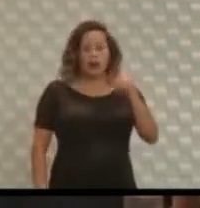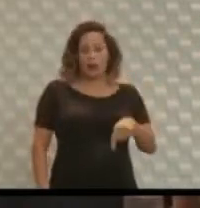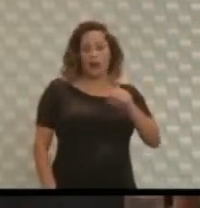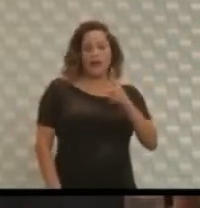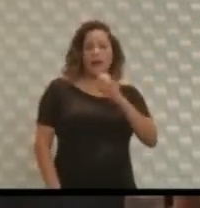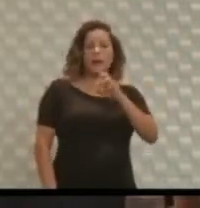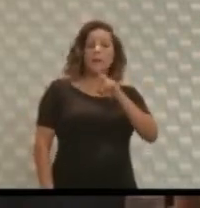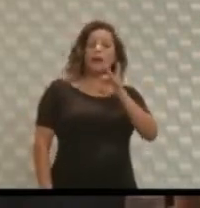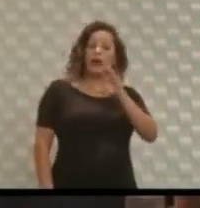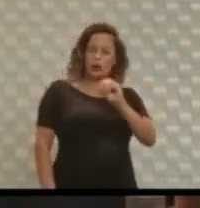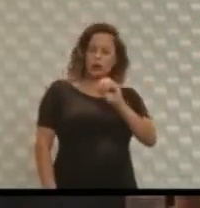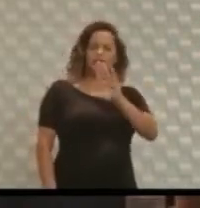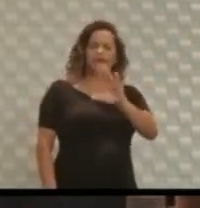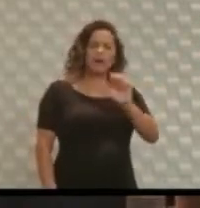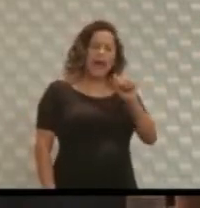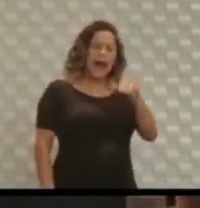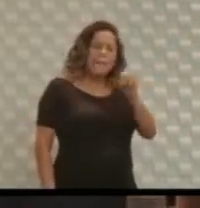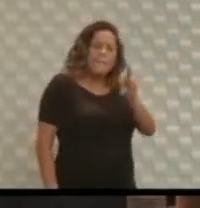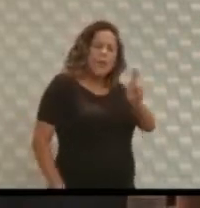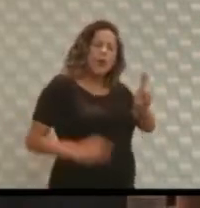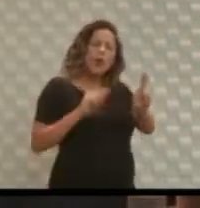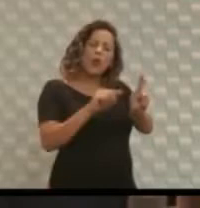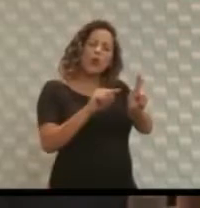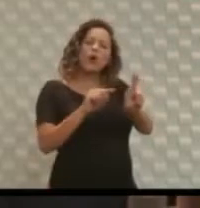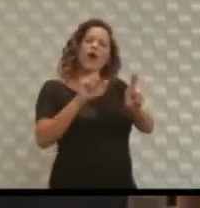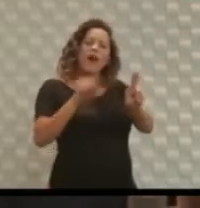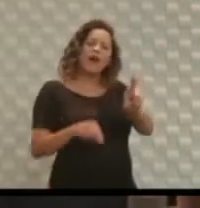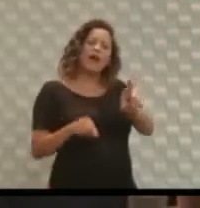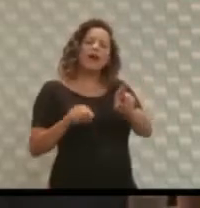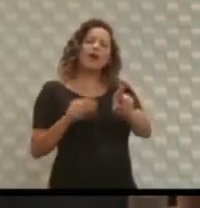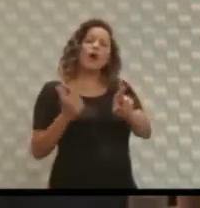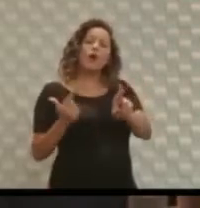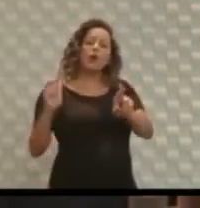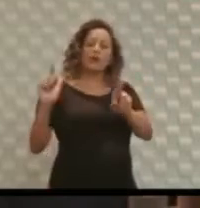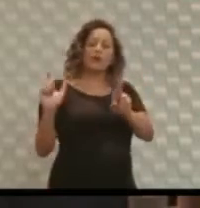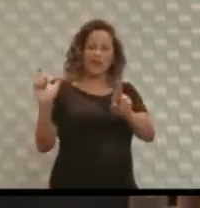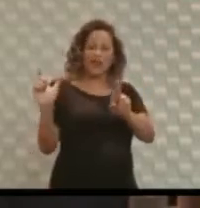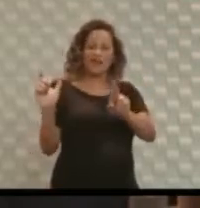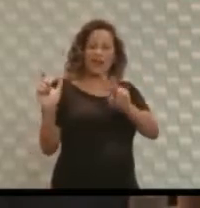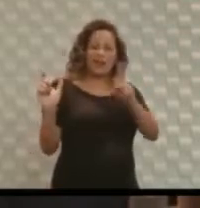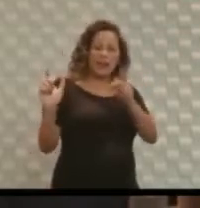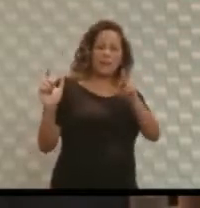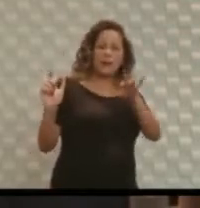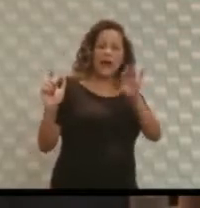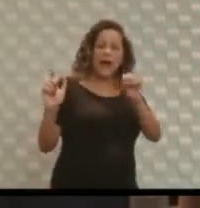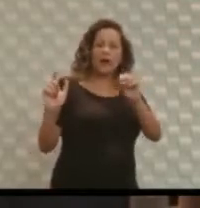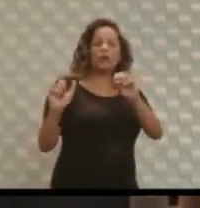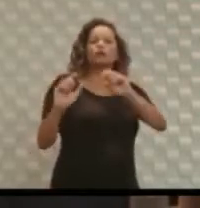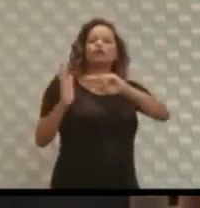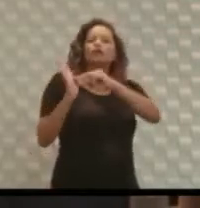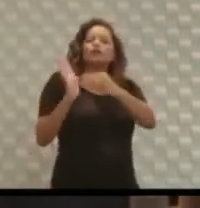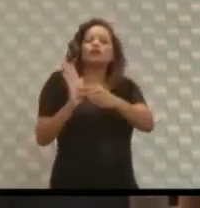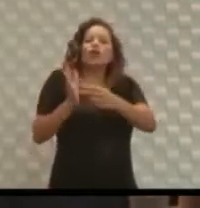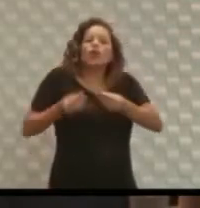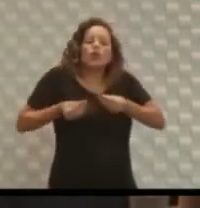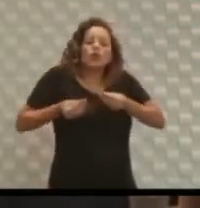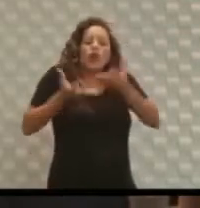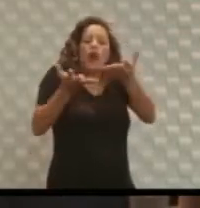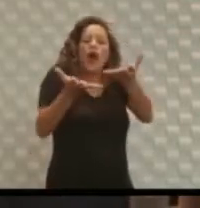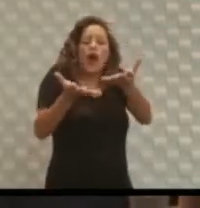ahavá. Da mesma palavra de doar. Então, o amor é uma